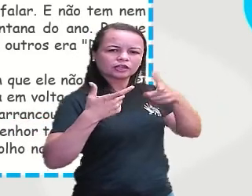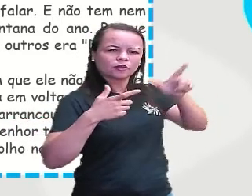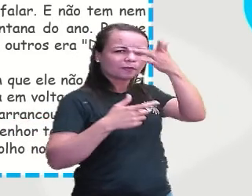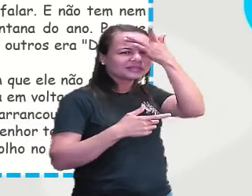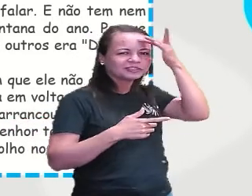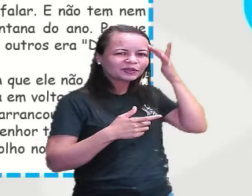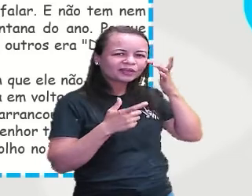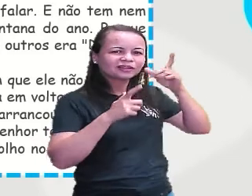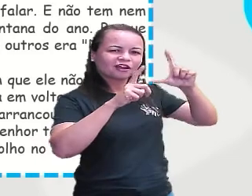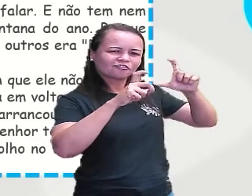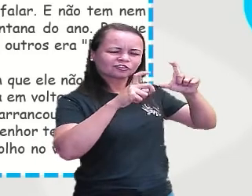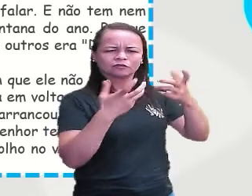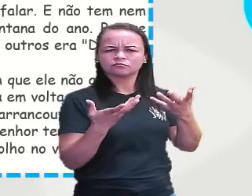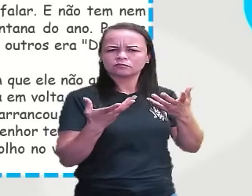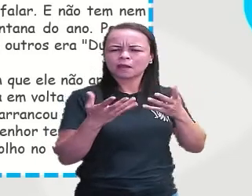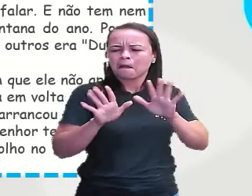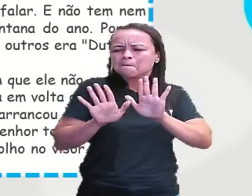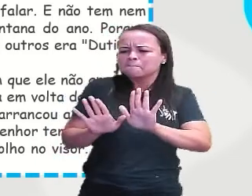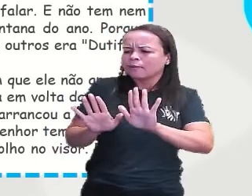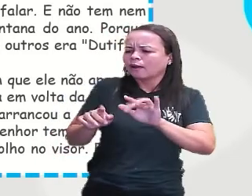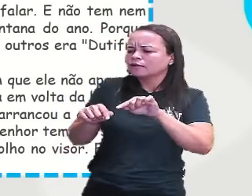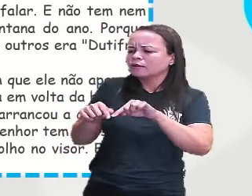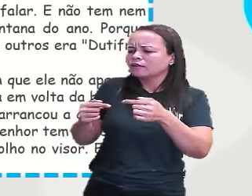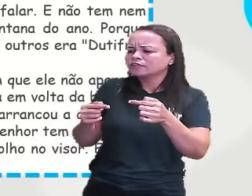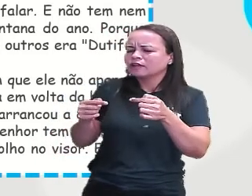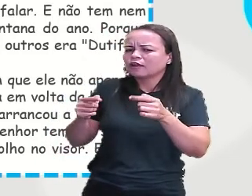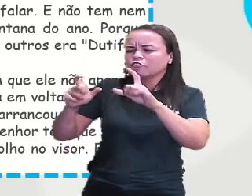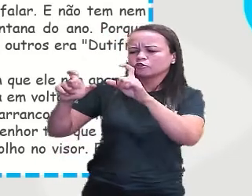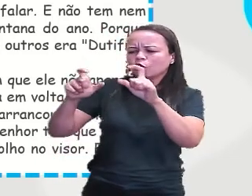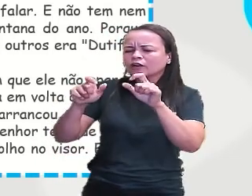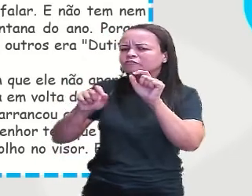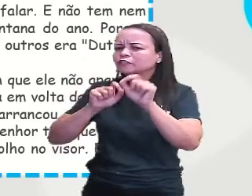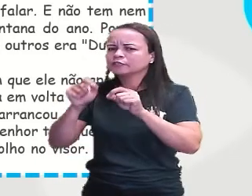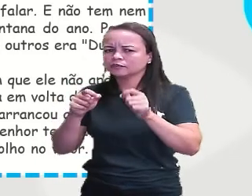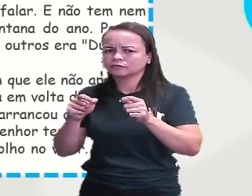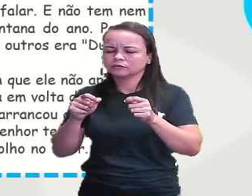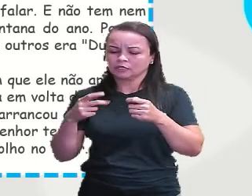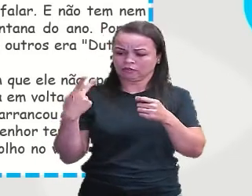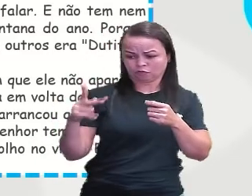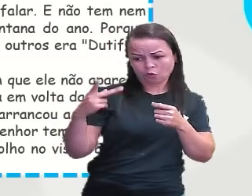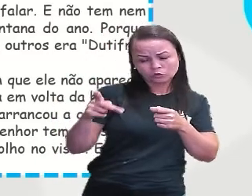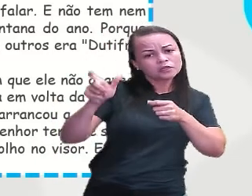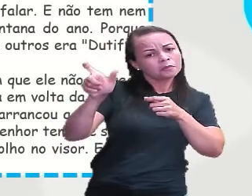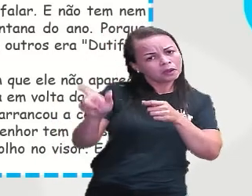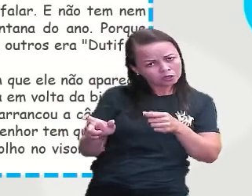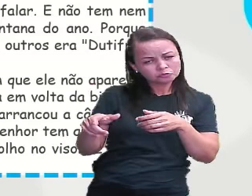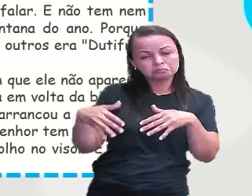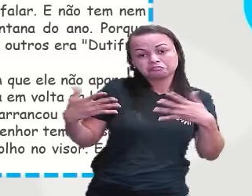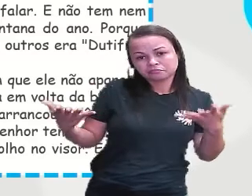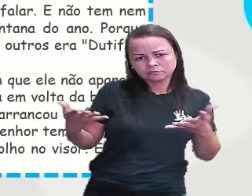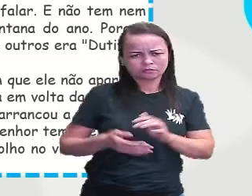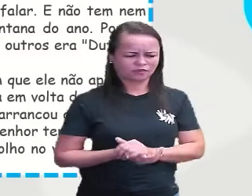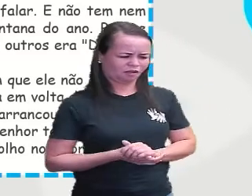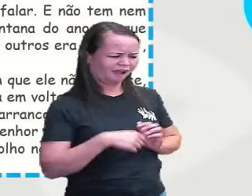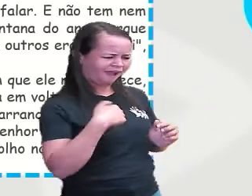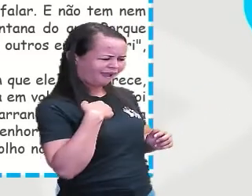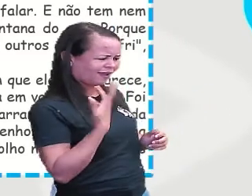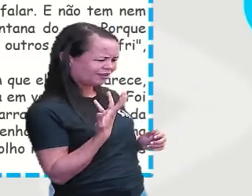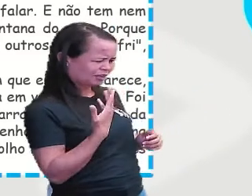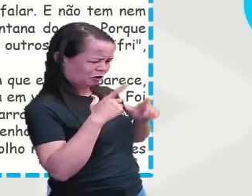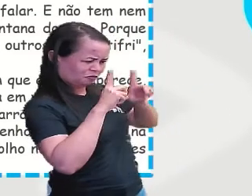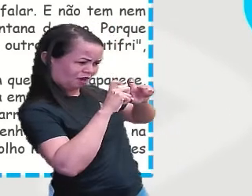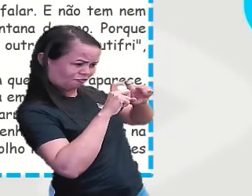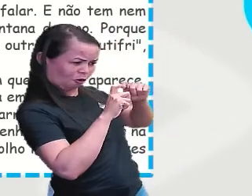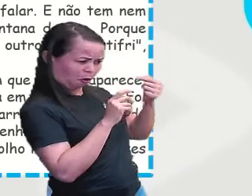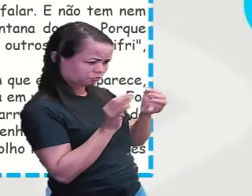a fotografia. Mas quem ia tirar a fotografia? Tira você mesmo, é. Ah, é? E eu não saio na